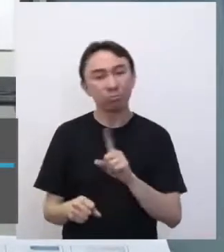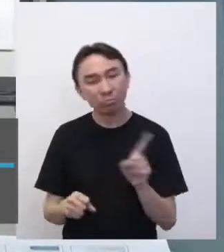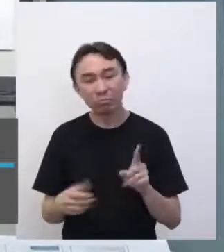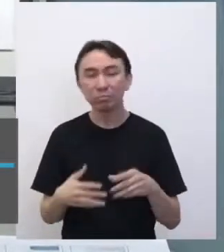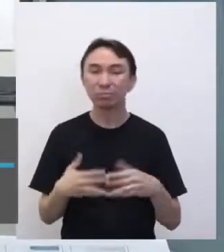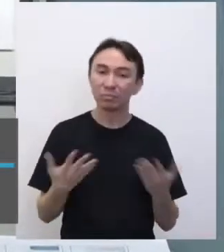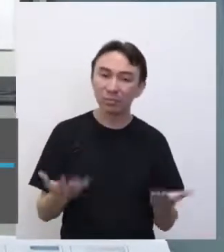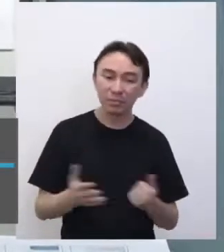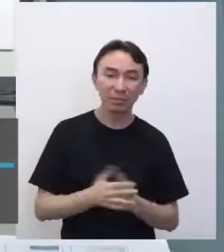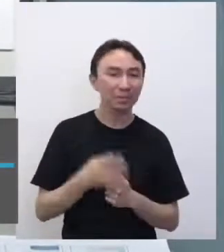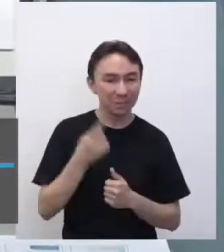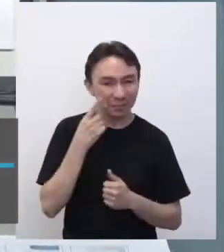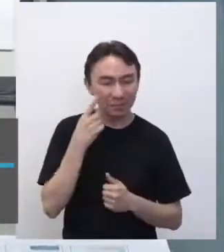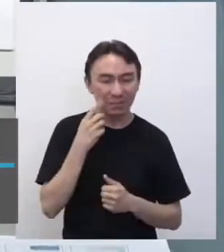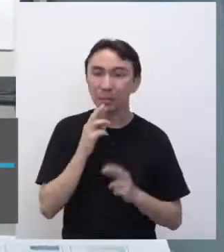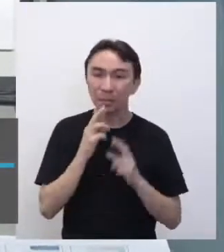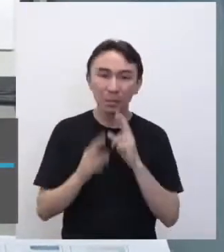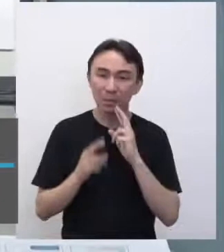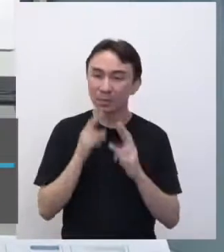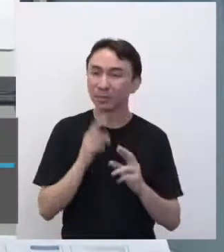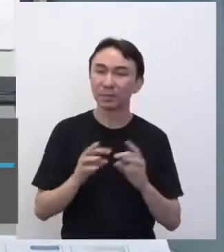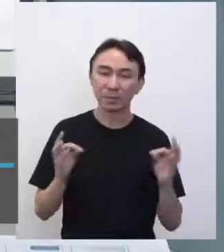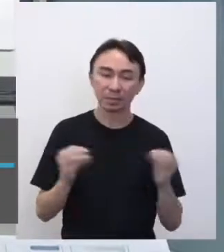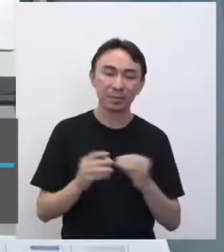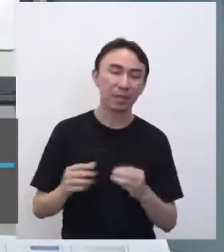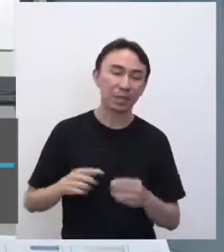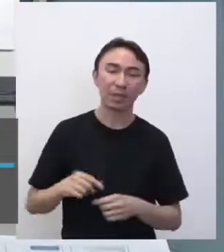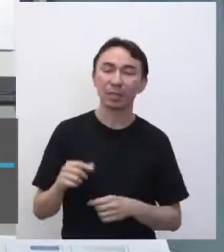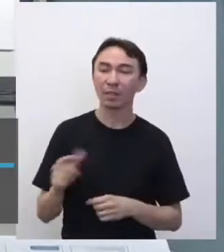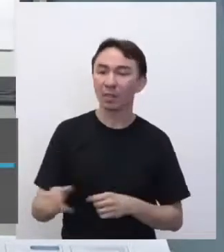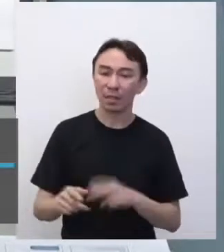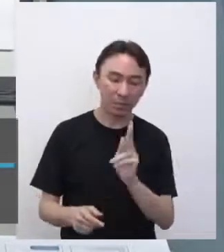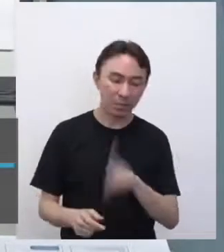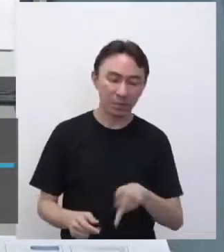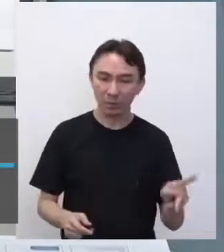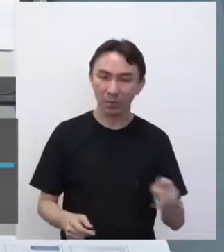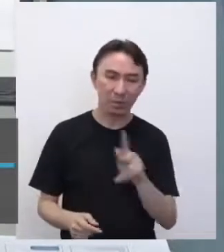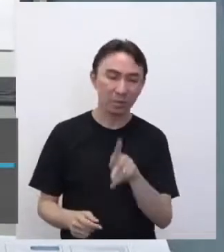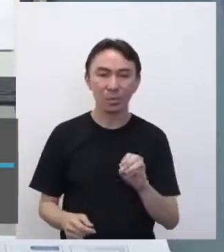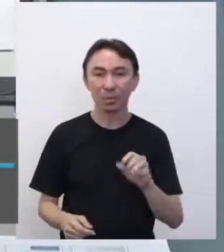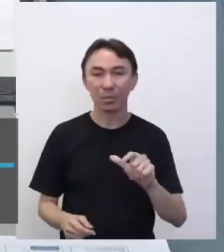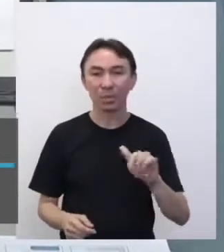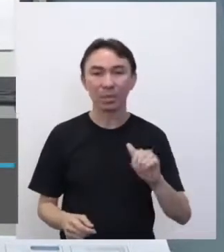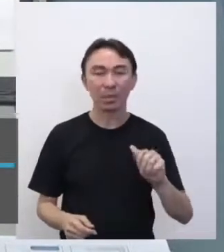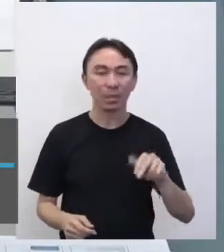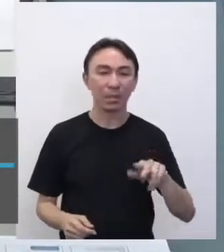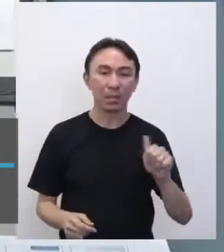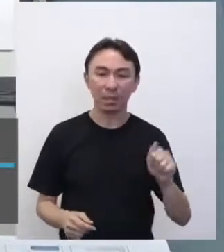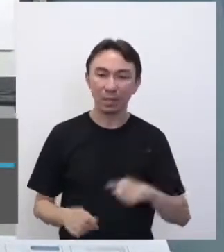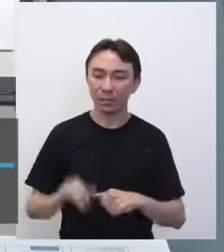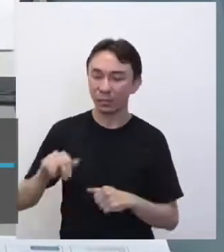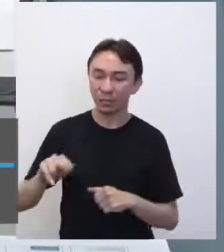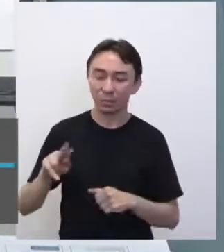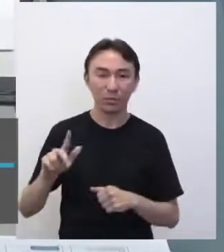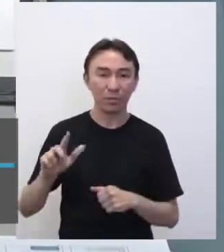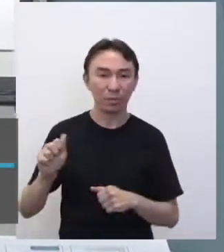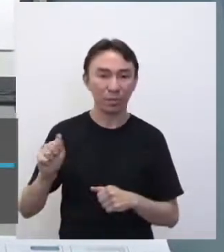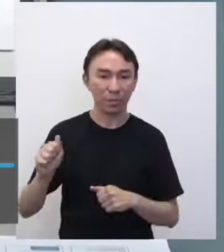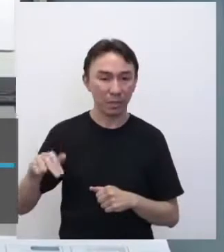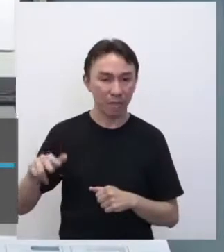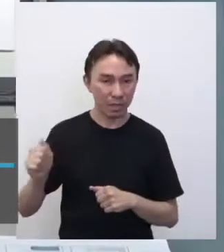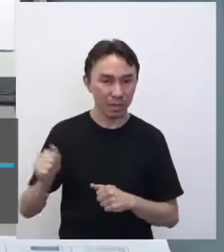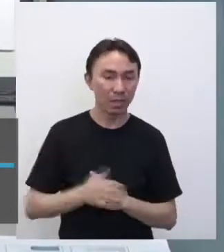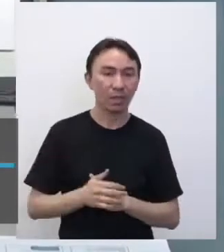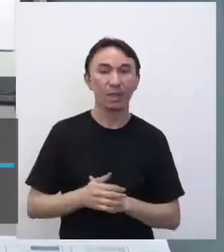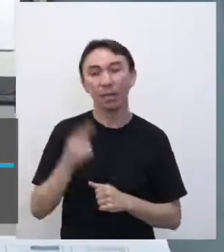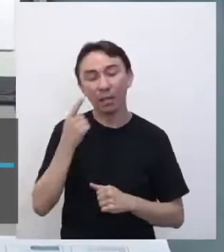mensagens e as respostas. A gente tem aqui a Lohane, da Propoliana, a Júlia Bassi, da Protaís, a Letícia, do Provitor,